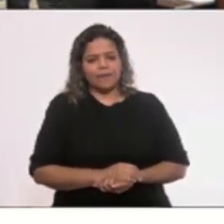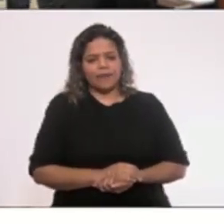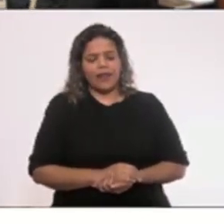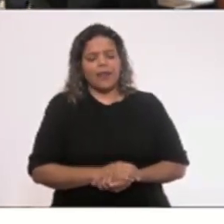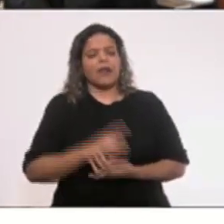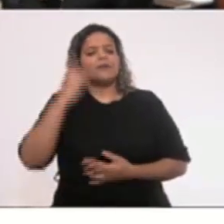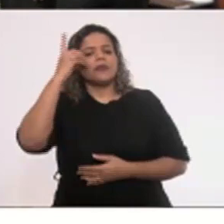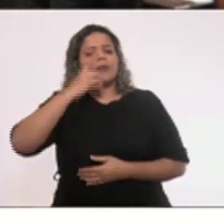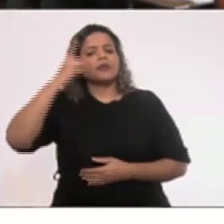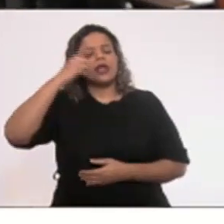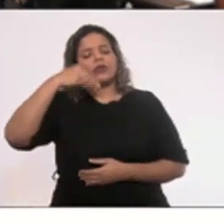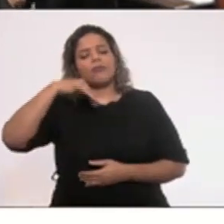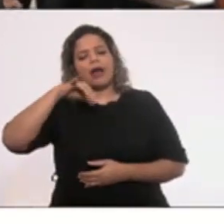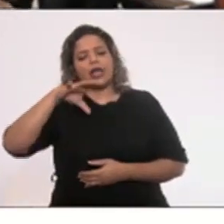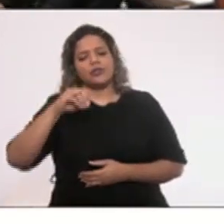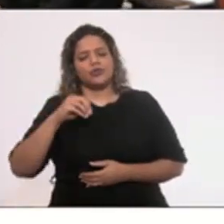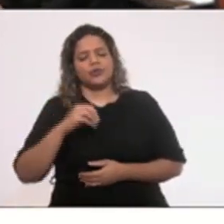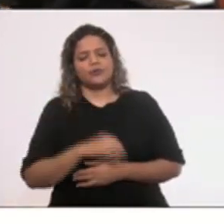Deputado Márcio Pacheco.